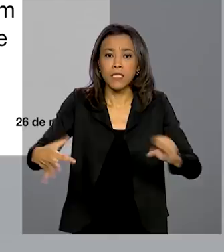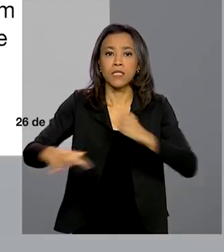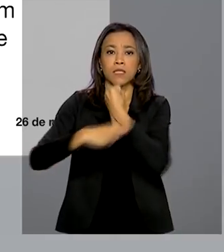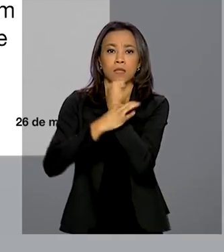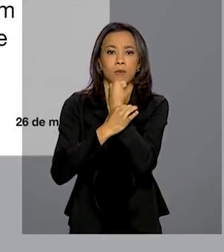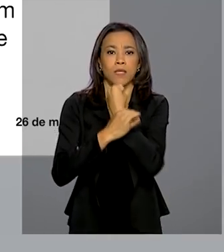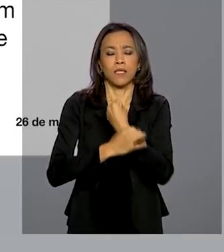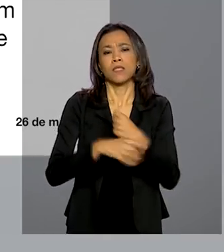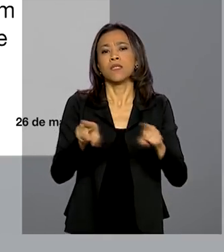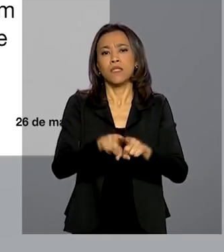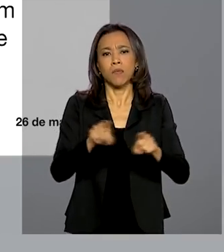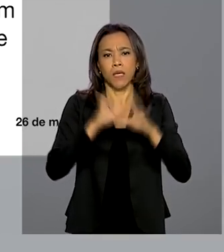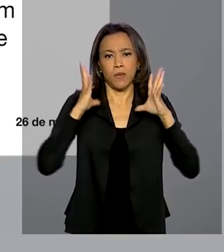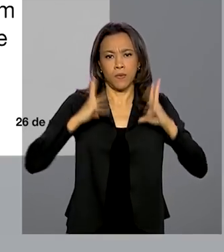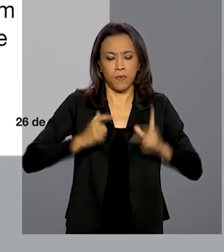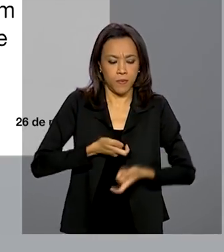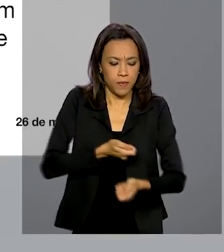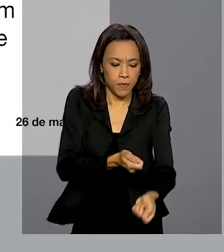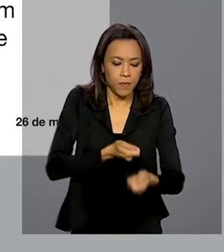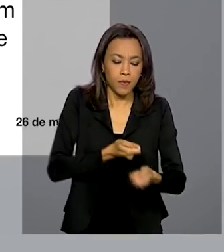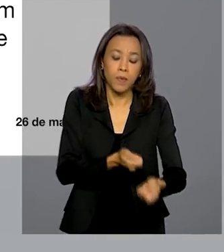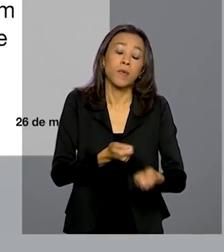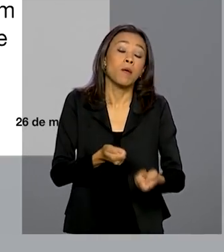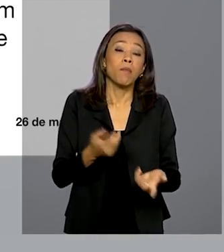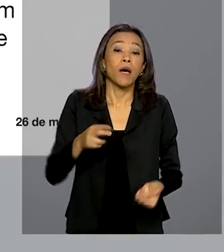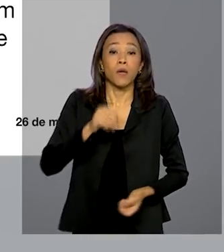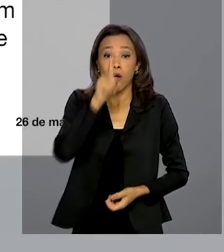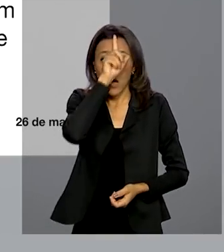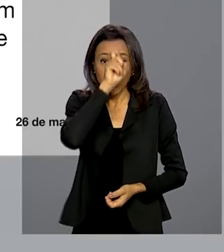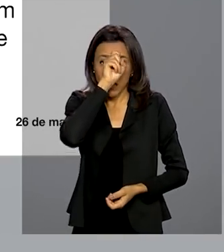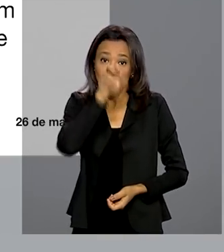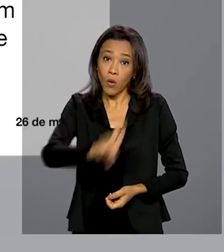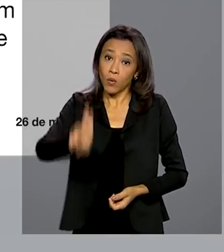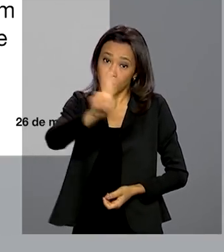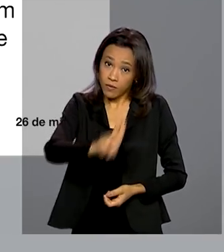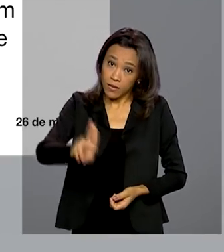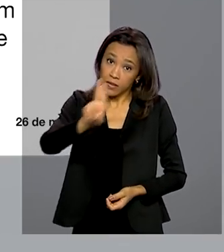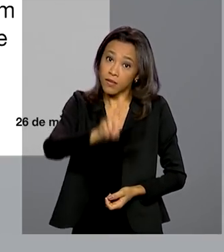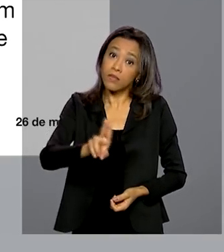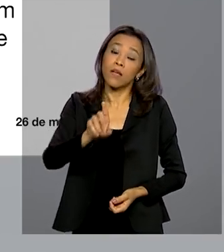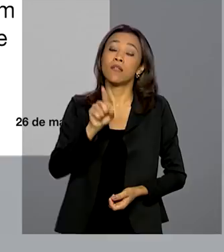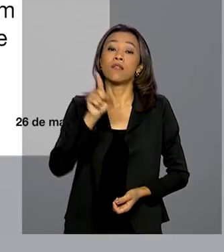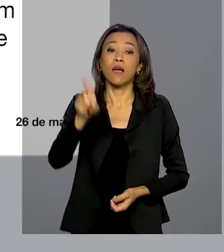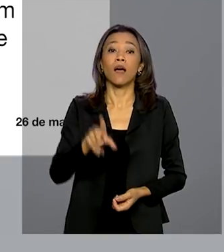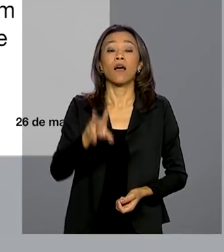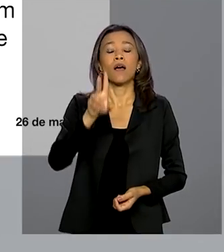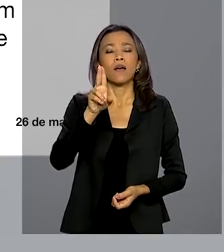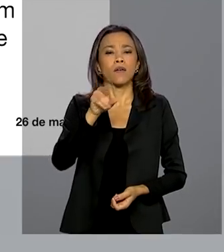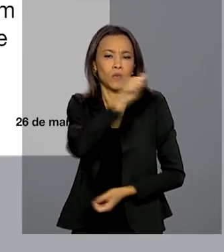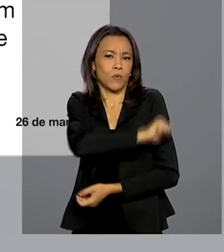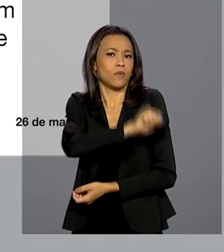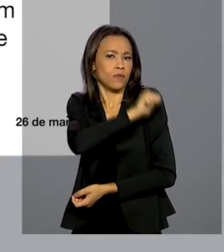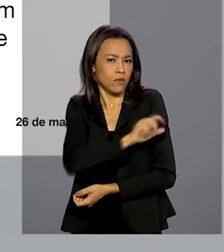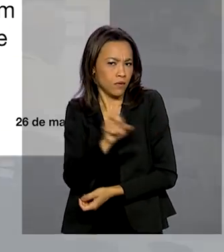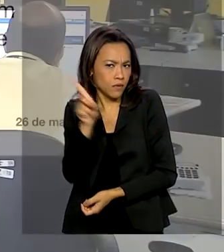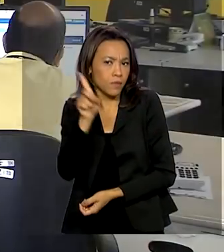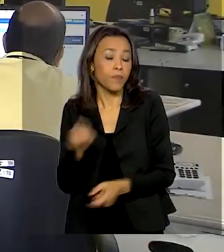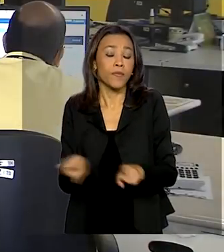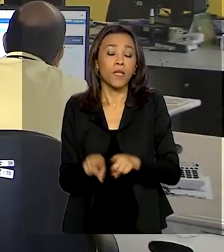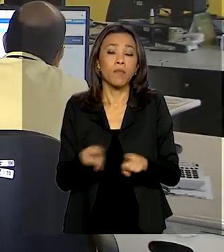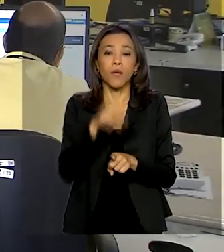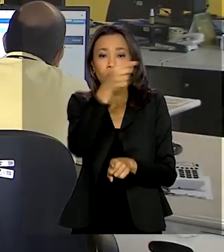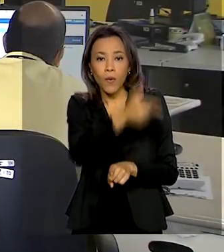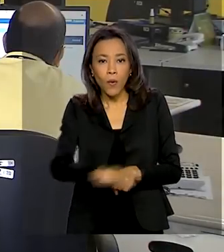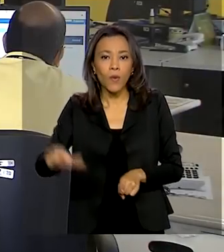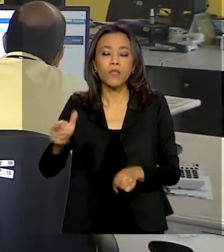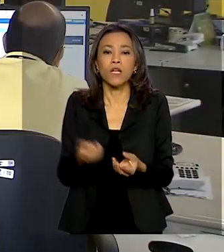higiene para o Hospital Universitário Clementino Fraga Filho, da UFRJ aqui do Rio. E por falar em doação, o Ministério